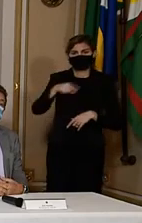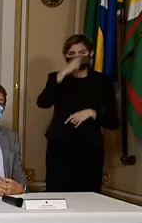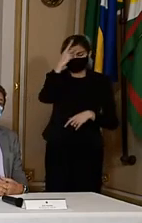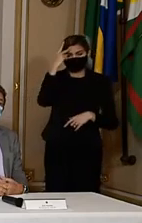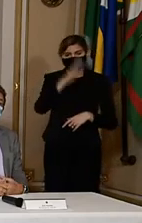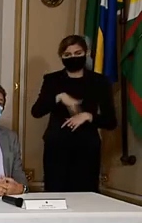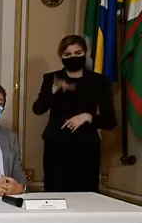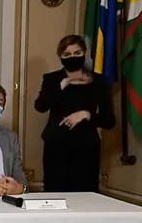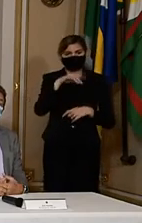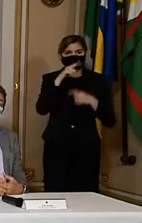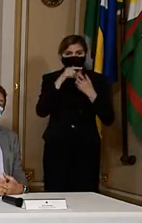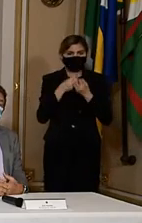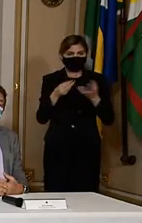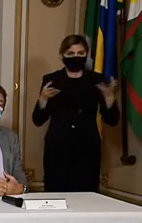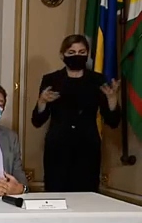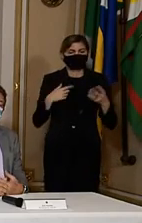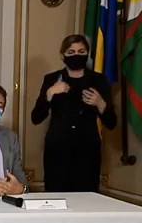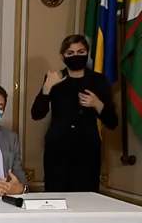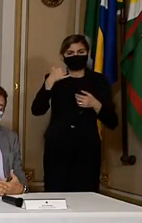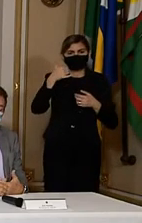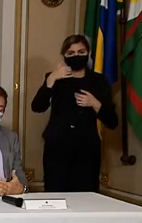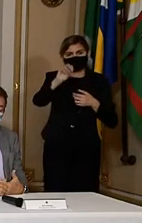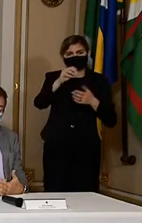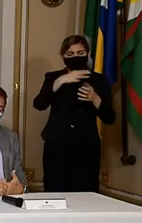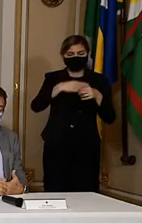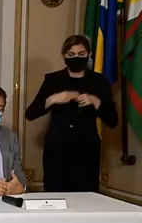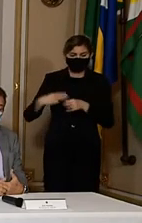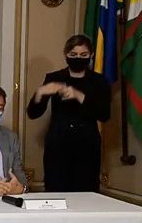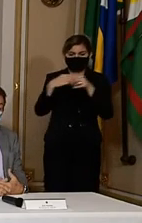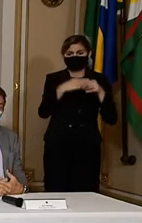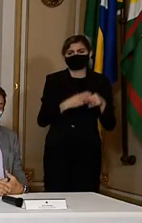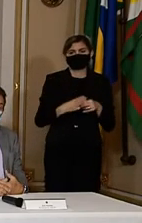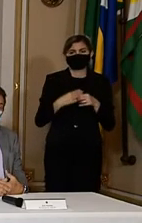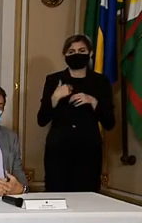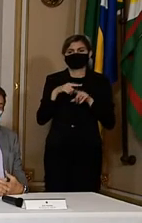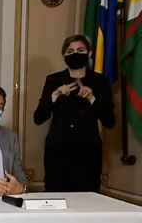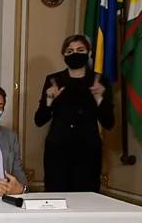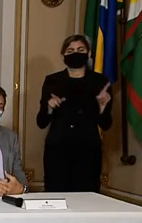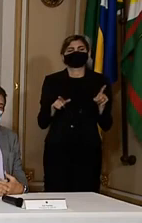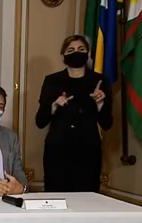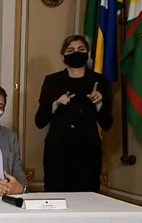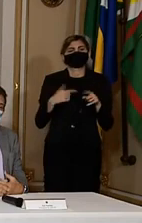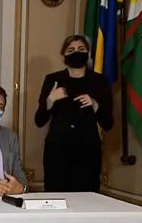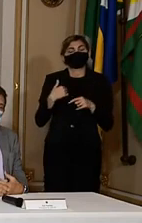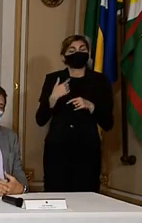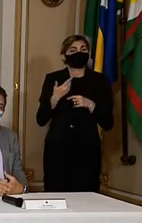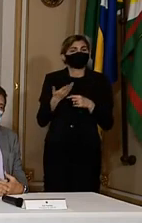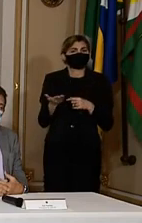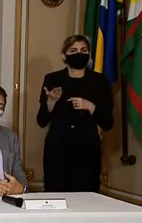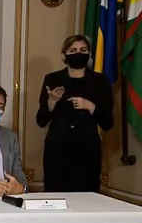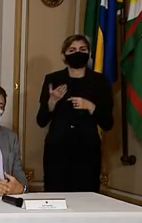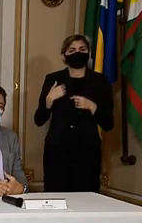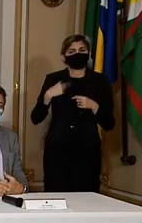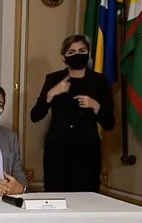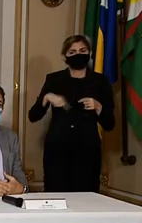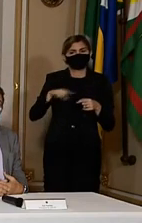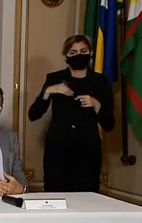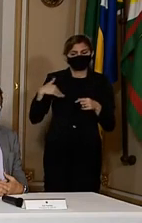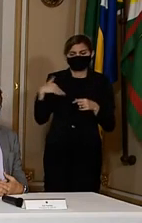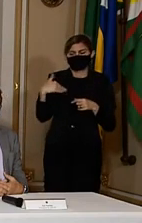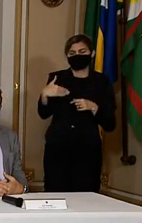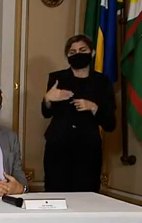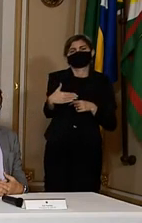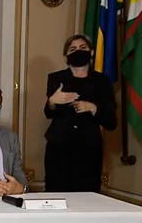pessoas já envolve dez municípios mas não paramos por aí pelo contrário nós vamos